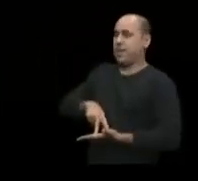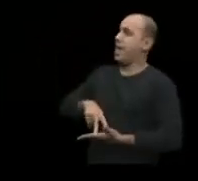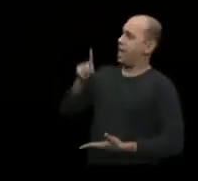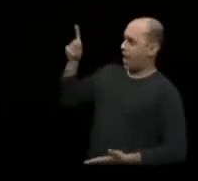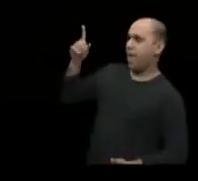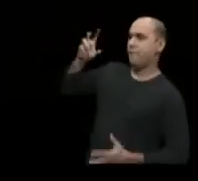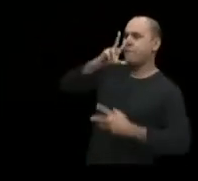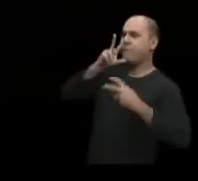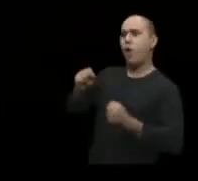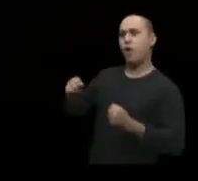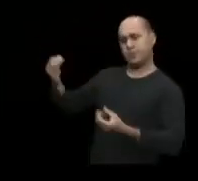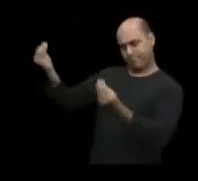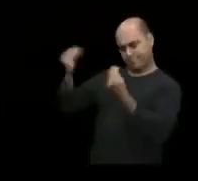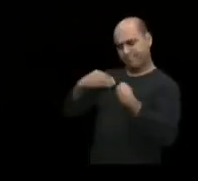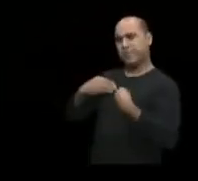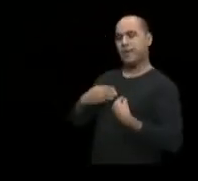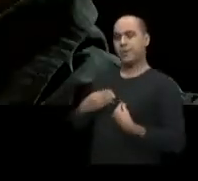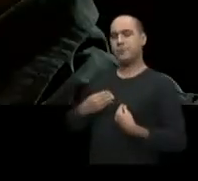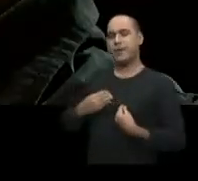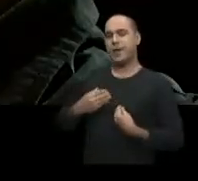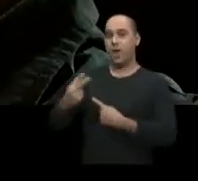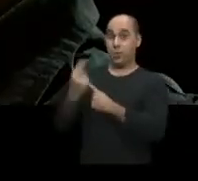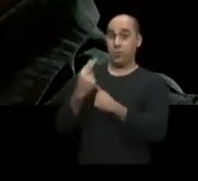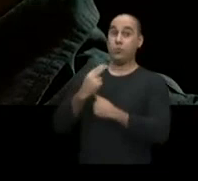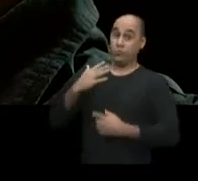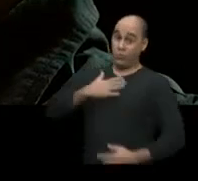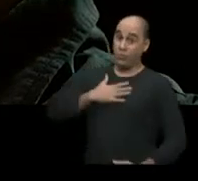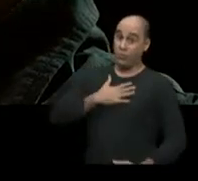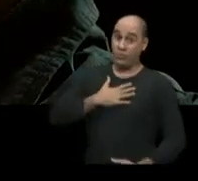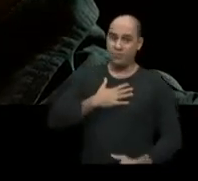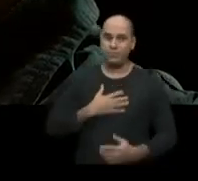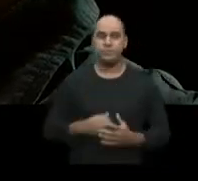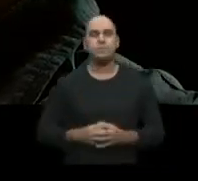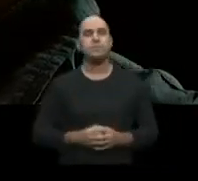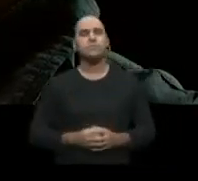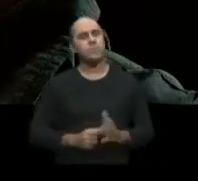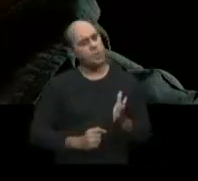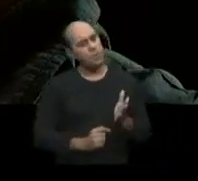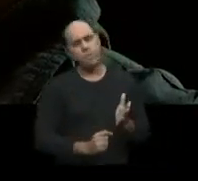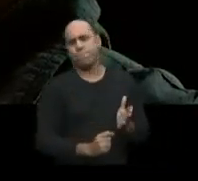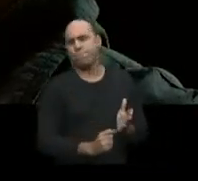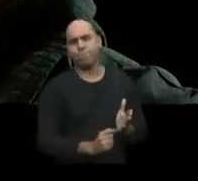força. E Deus cuidou da gente. E quantas vezes